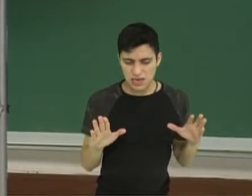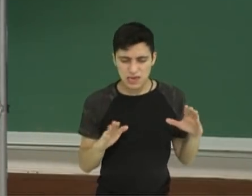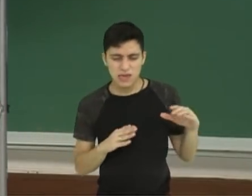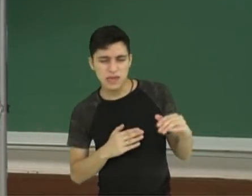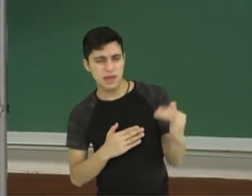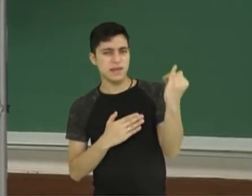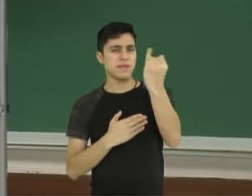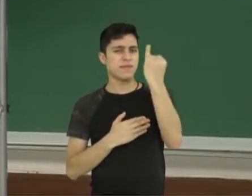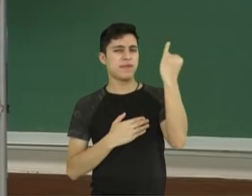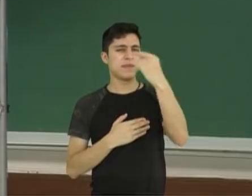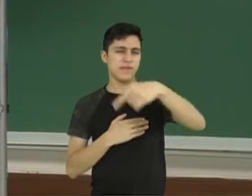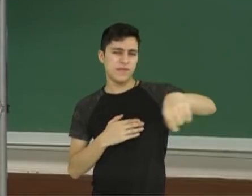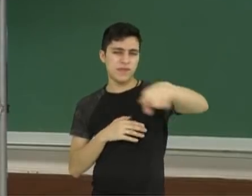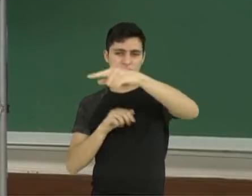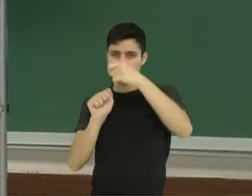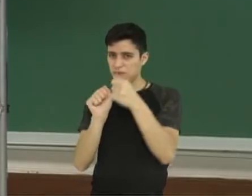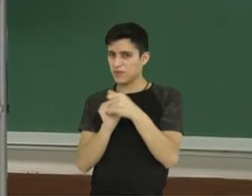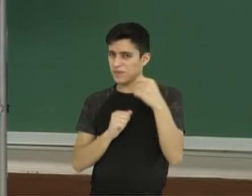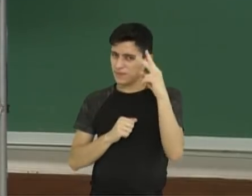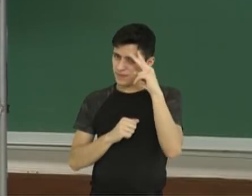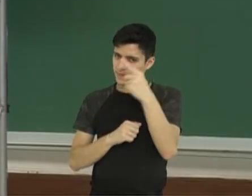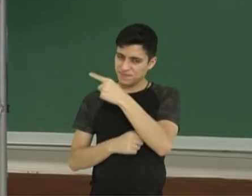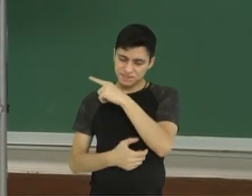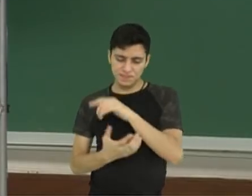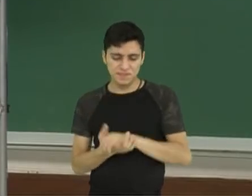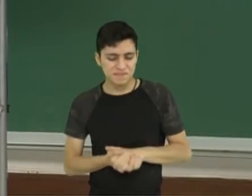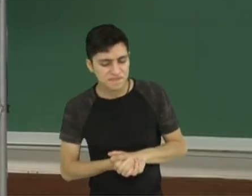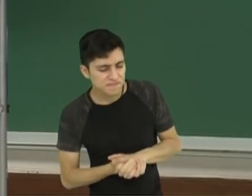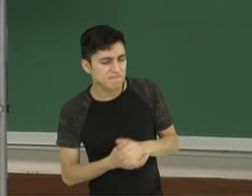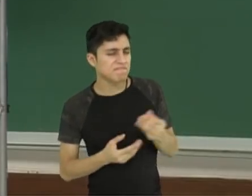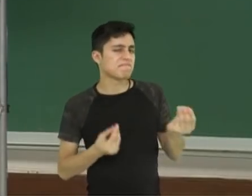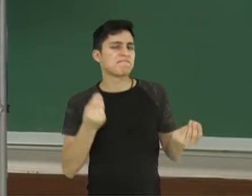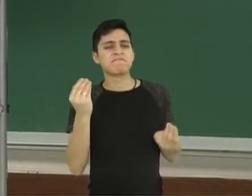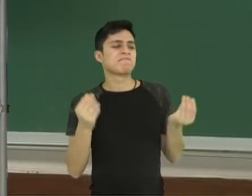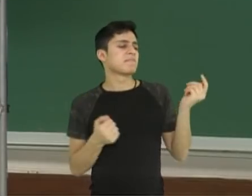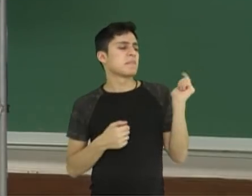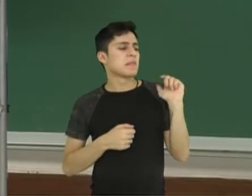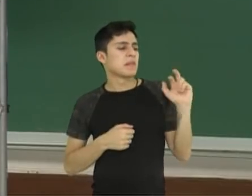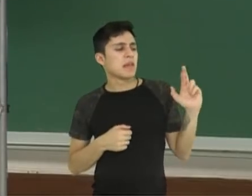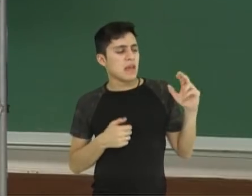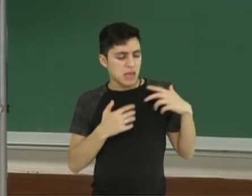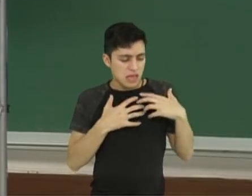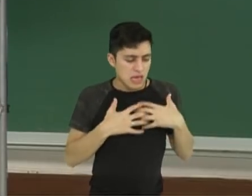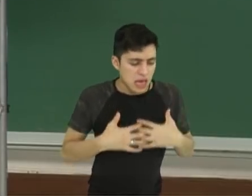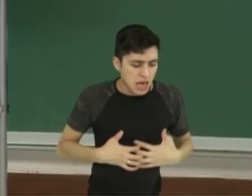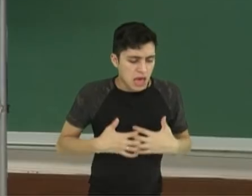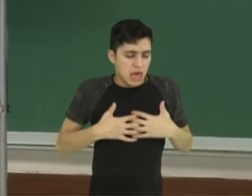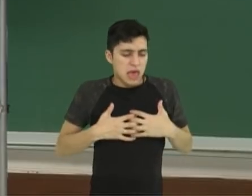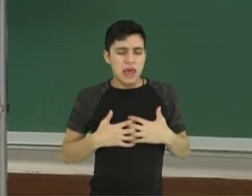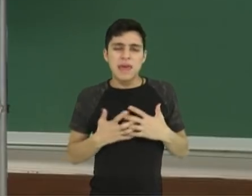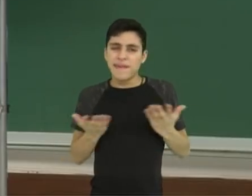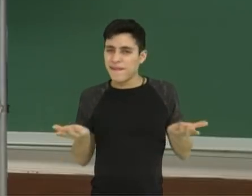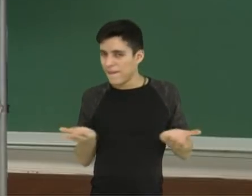que você vai relembrar comigo. Vamos falar do sistema respiratório? Ai, esse é importante. Acabei